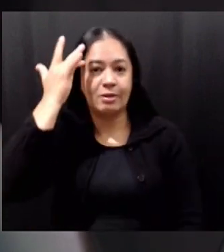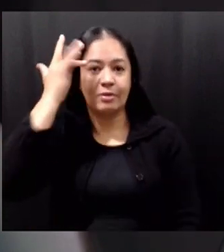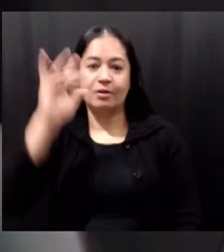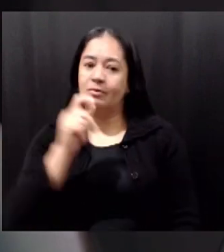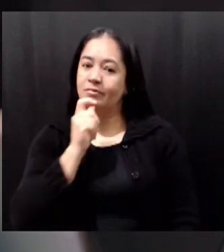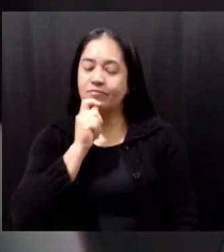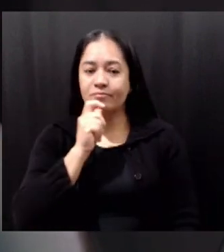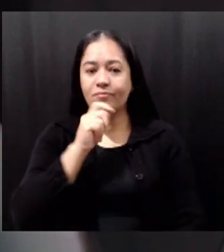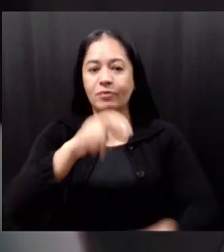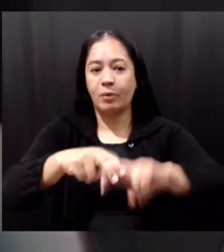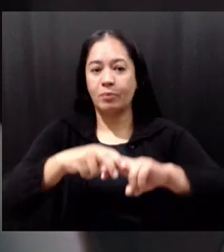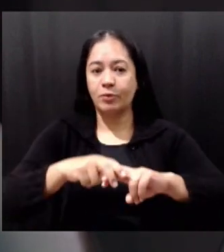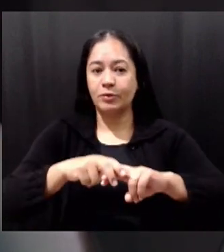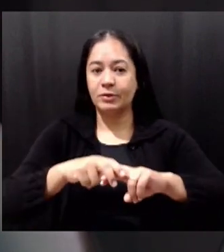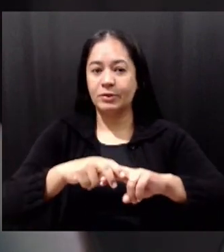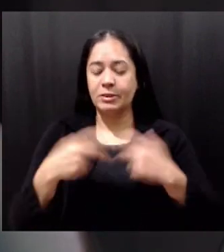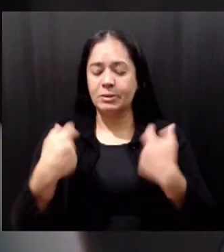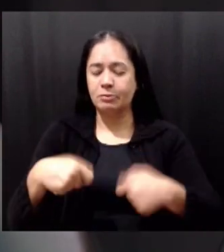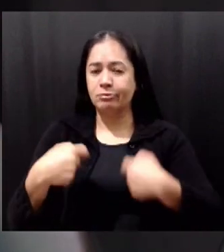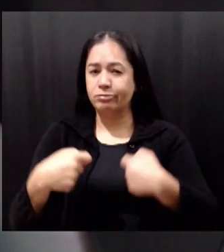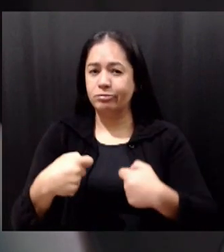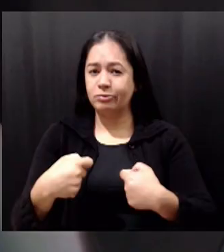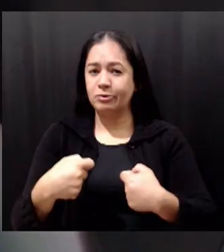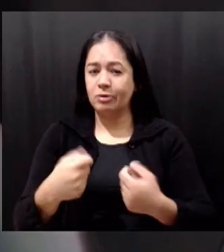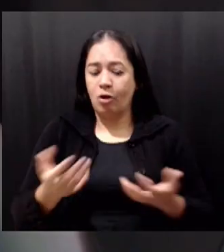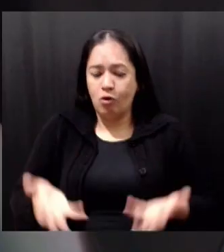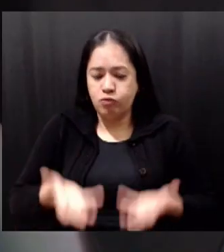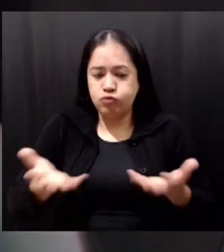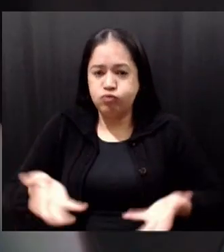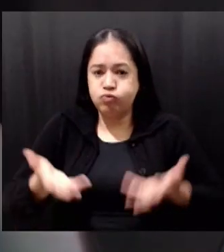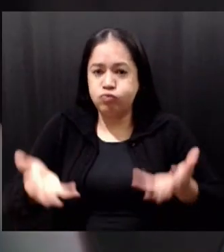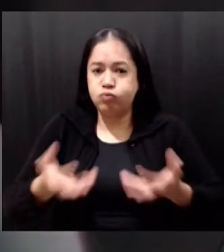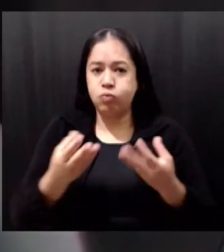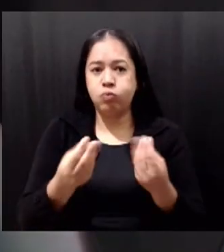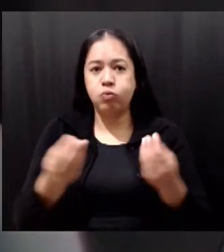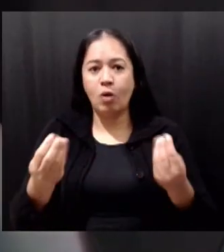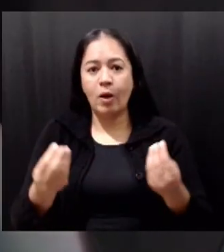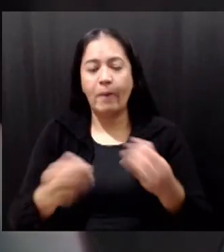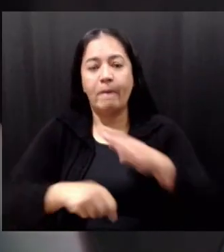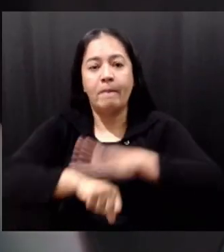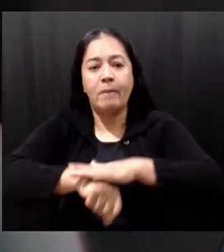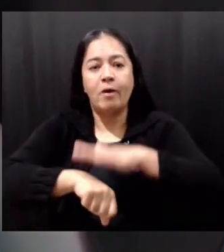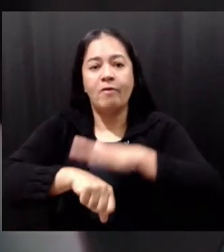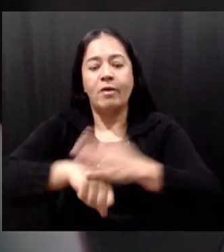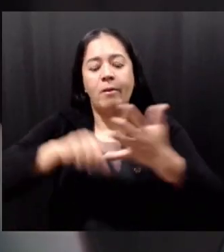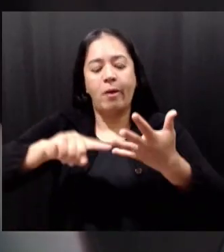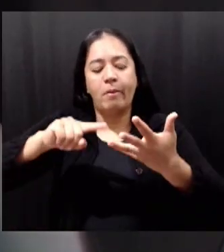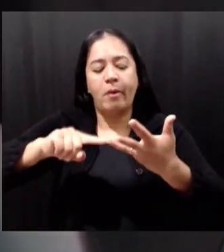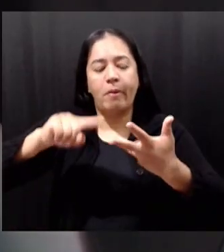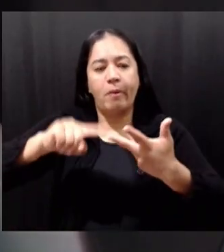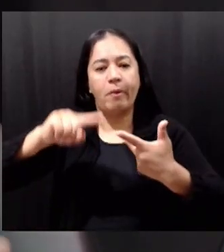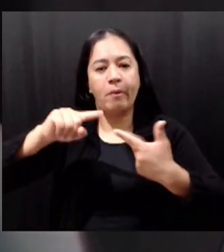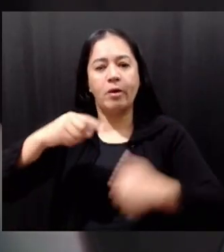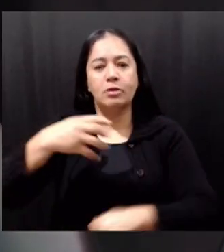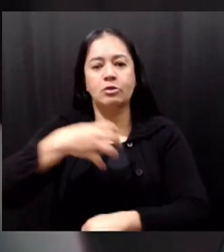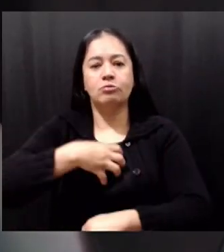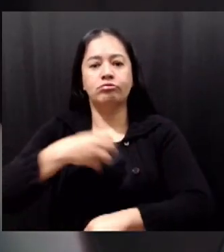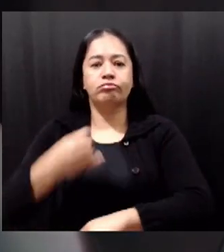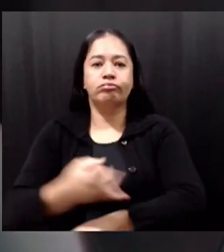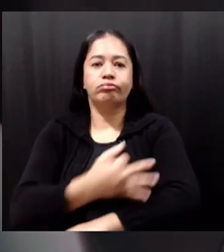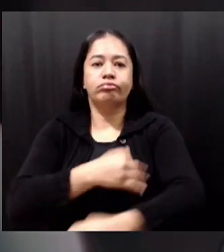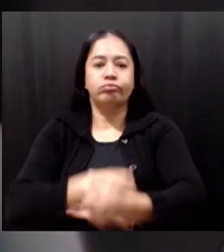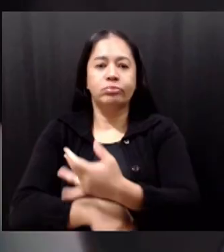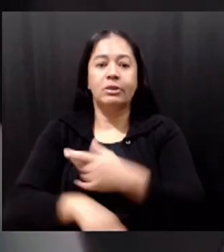externa, o excesso de estímulos vai produzindo uma série de sensações, uma série de emoções e uma série de